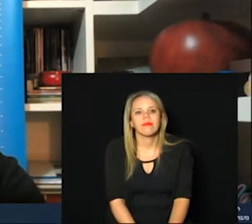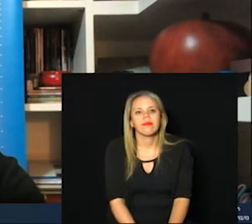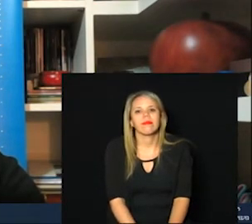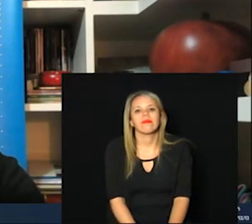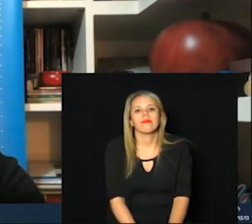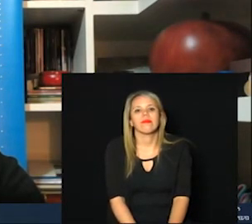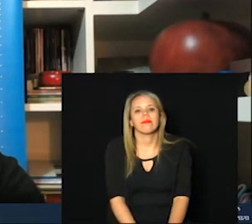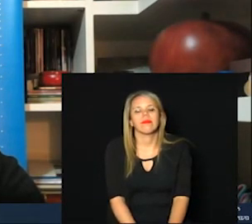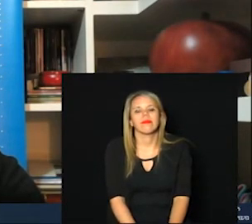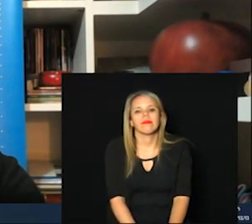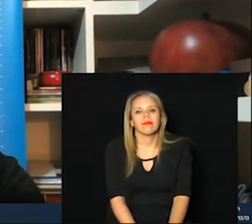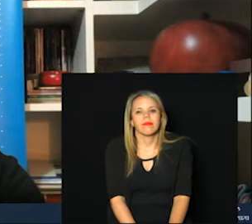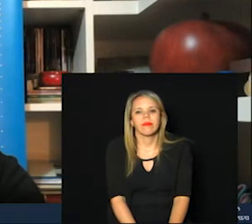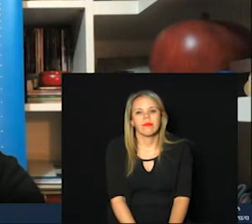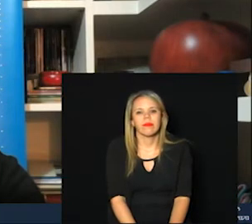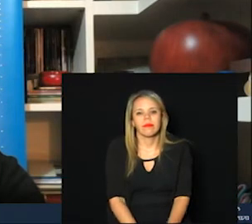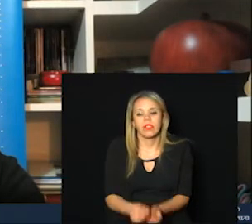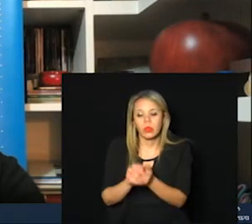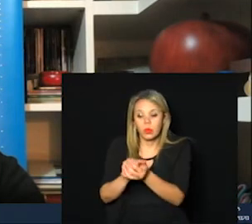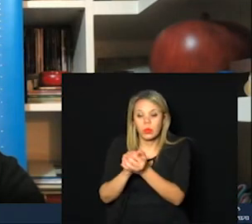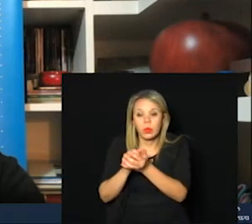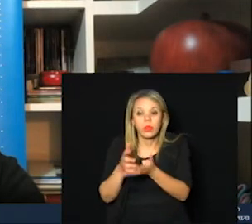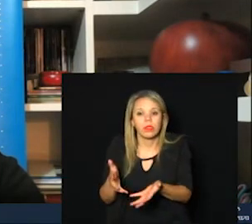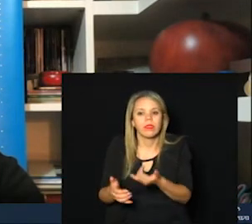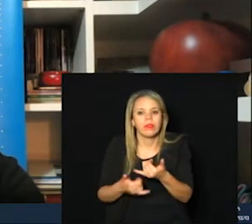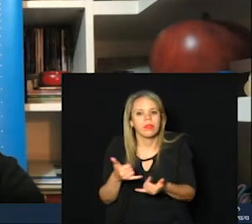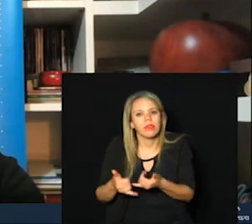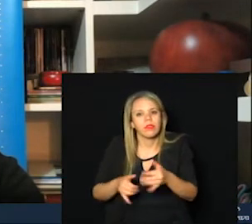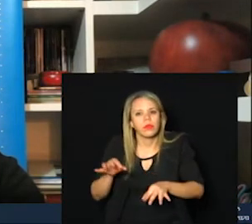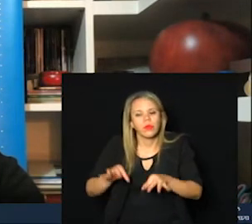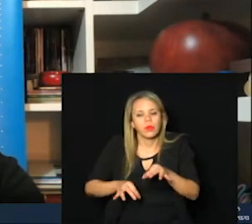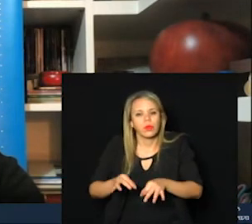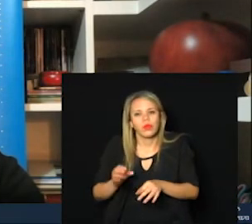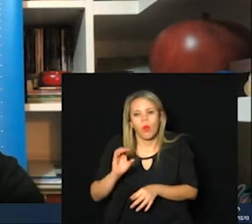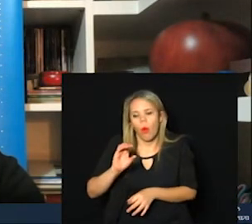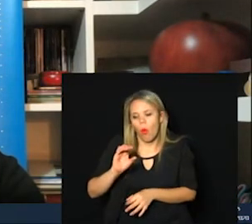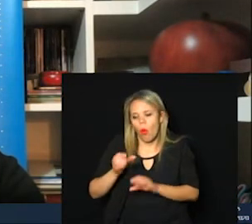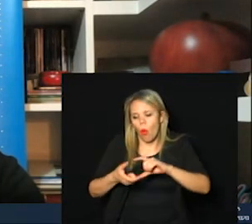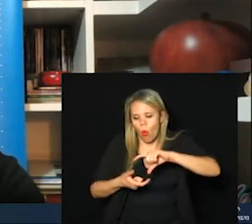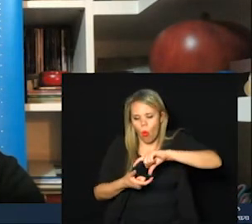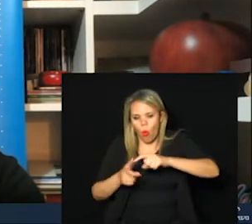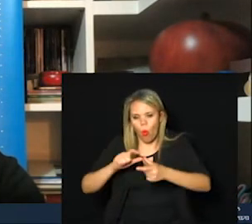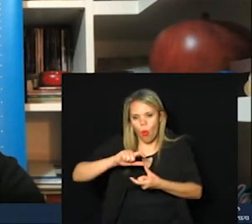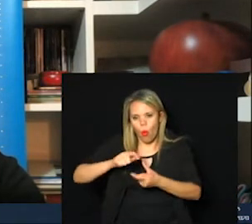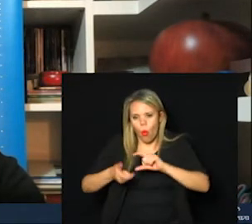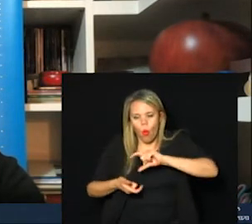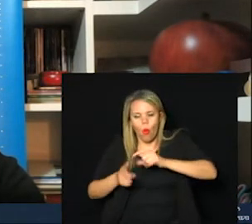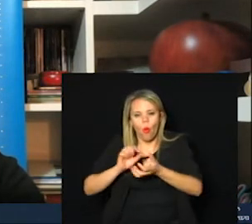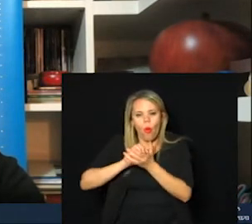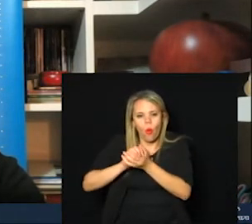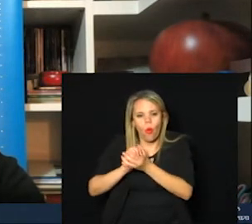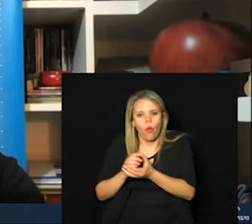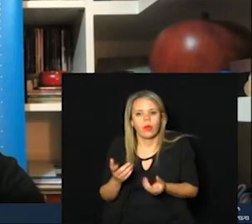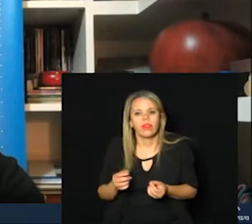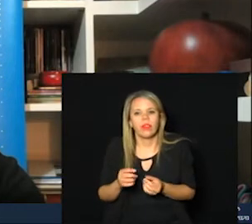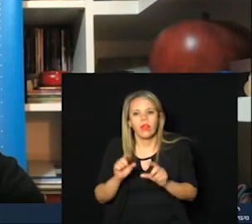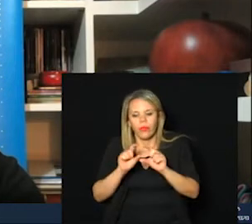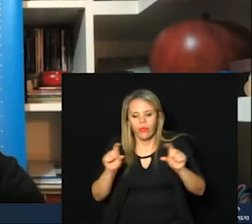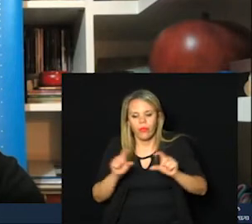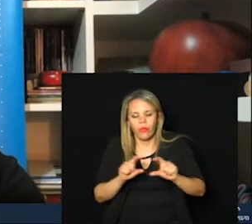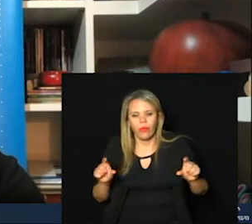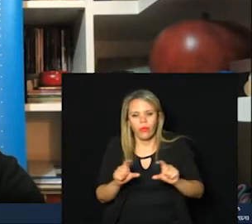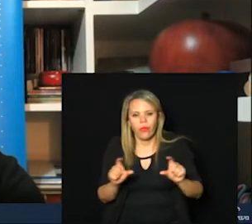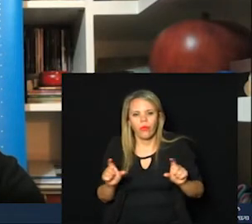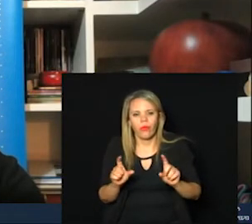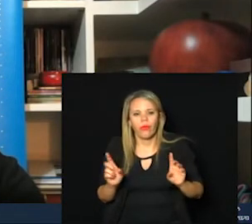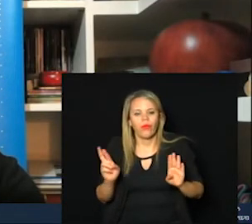Então, o Dado da Paz é um cubo em cujos lados contém frases que servem de referência para a